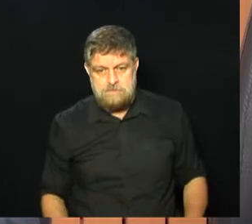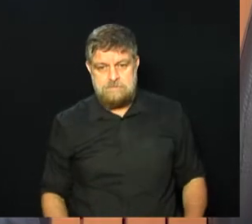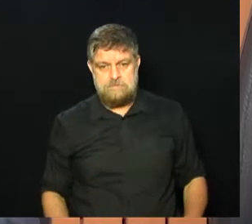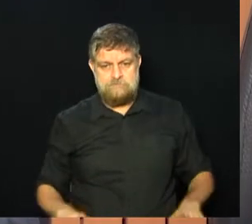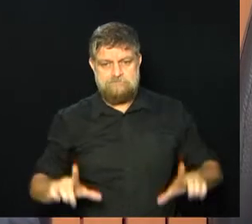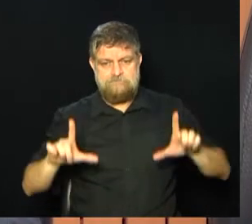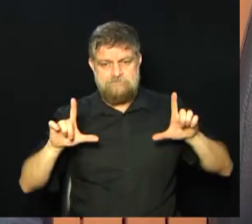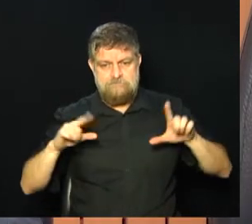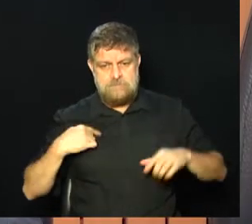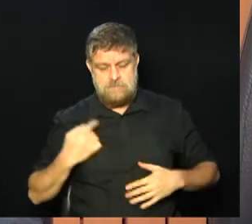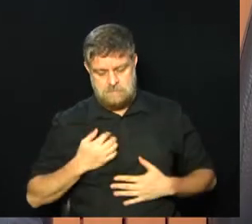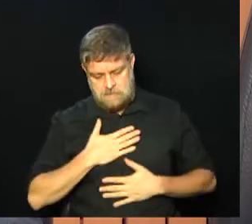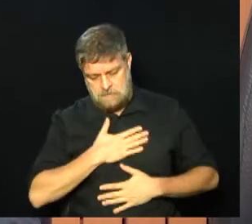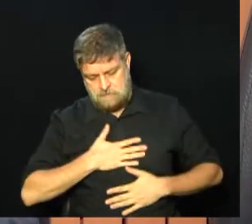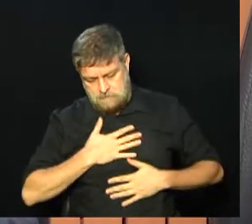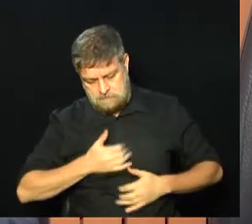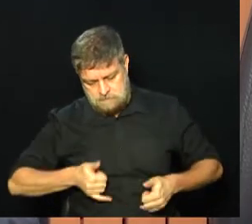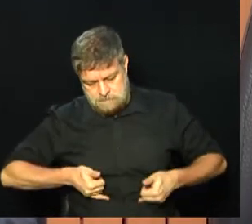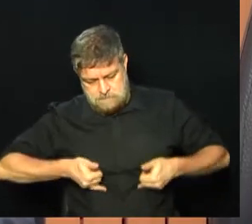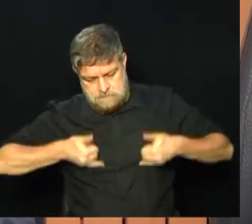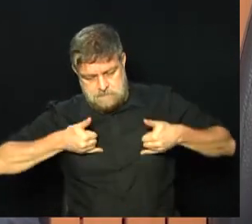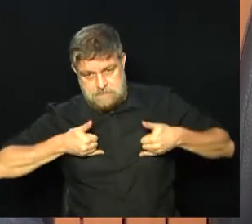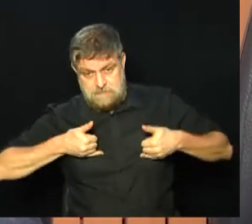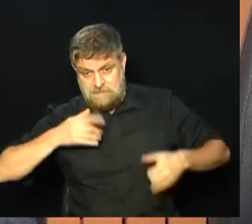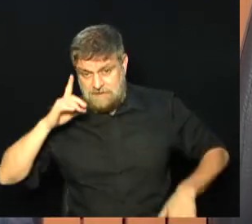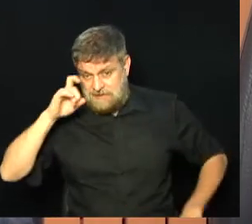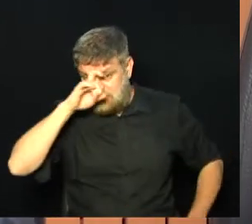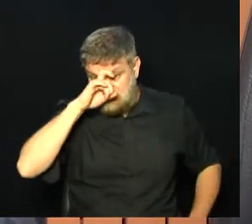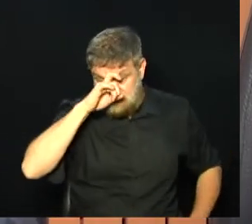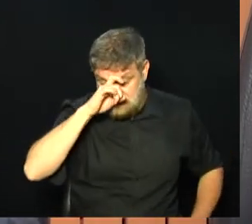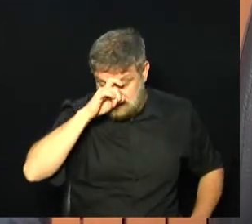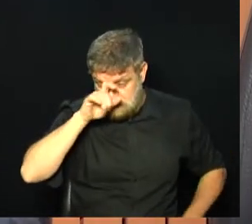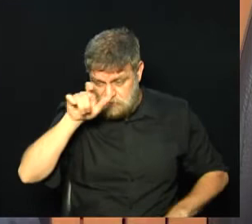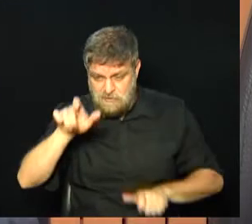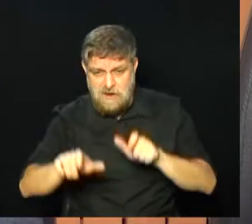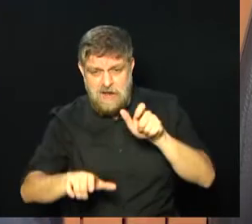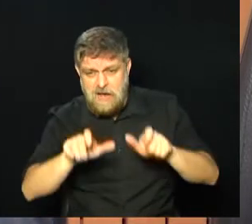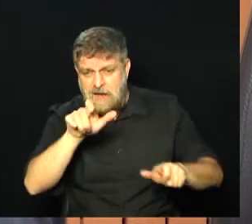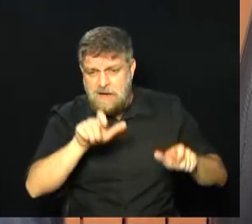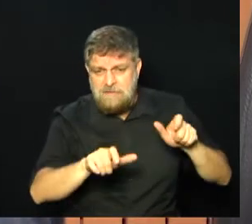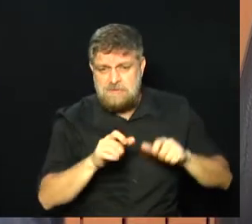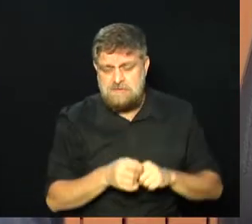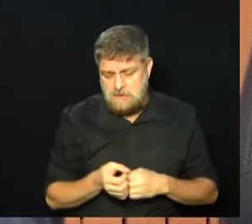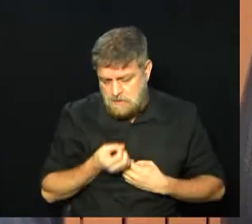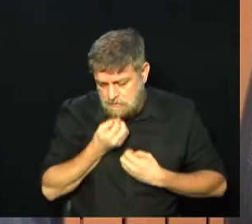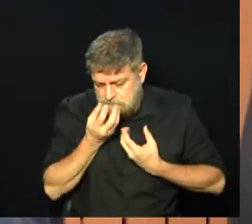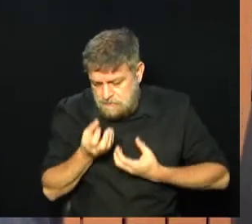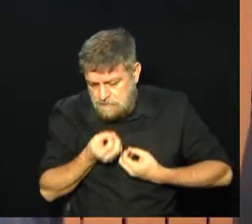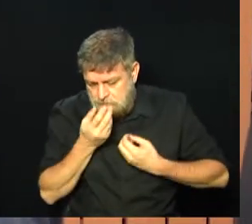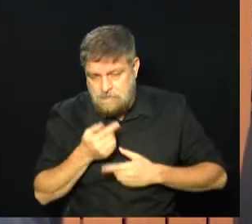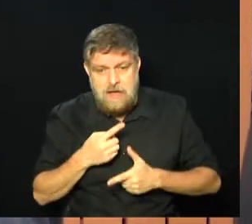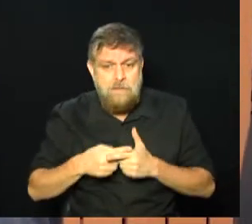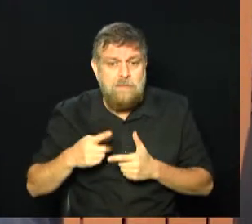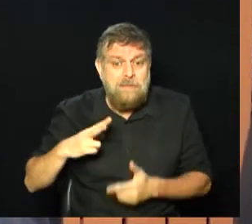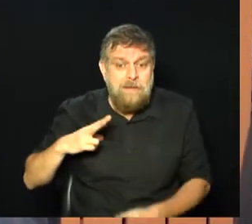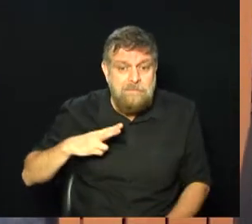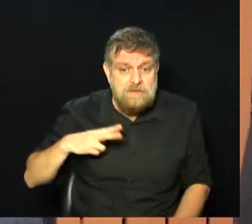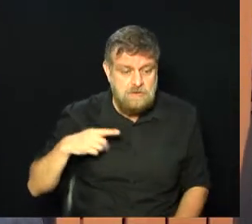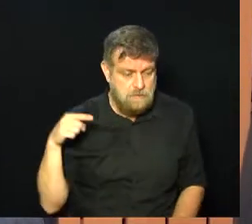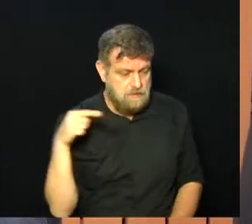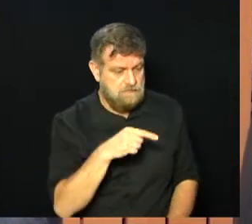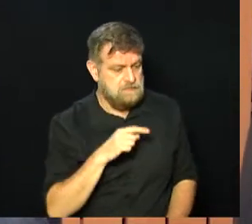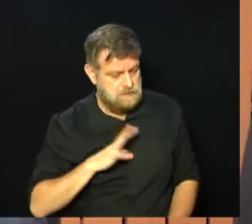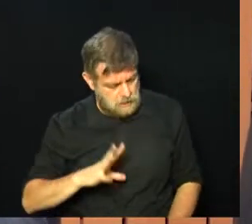nos deixa muito honrado, e assim, é muito difícil às vezes as pessoas falarem, né, do problema, mas o senhor